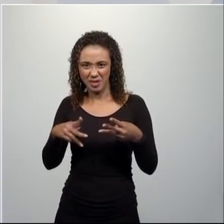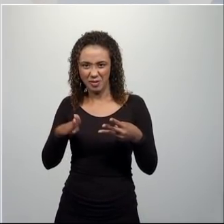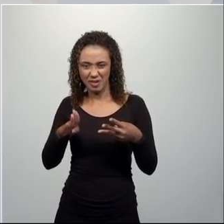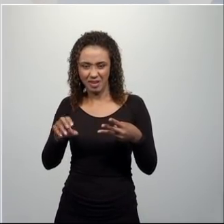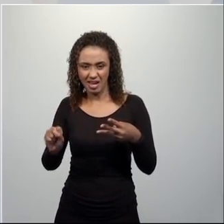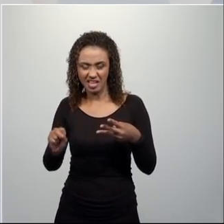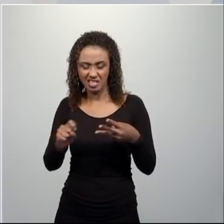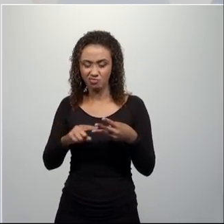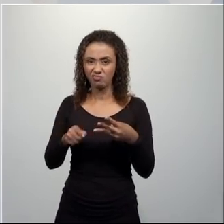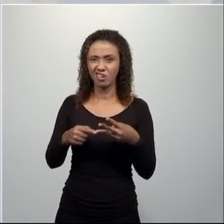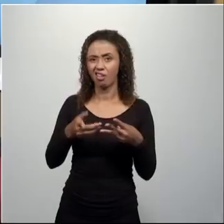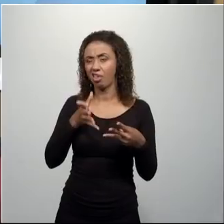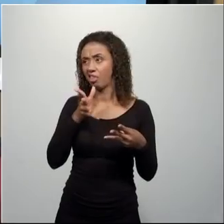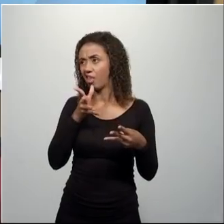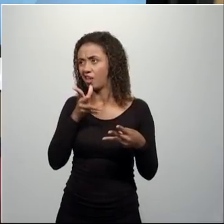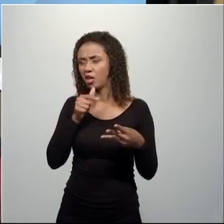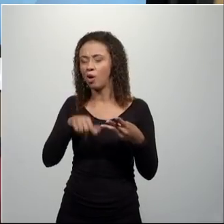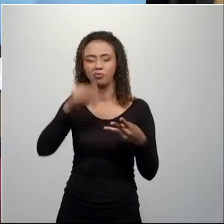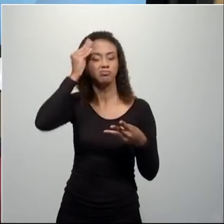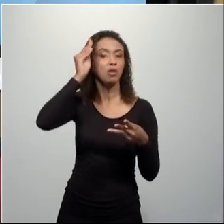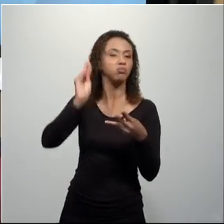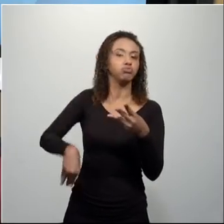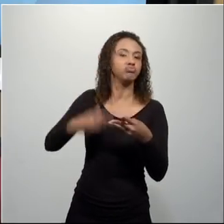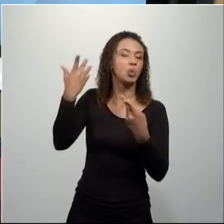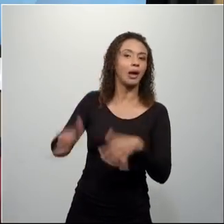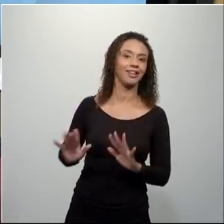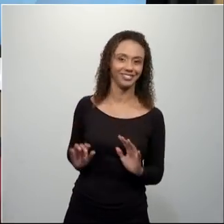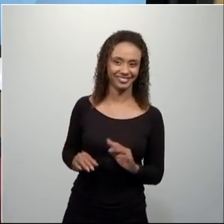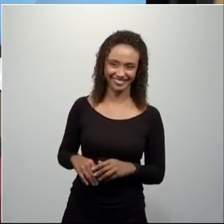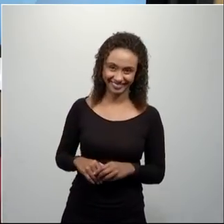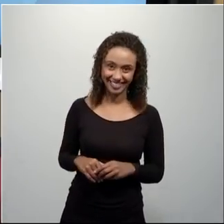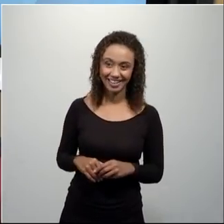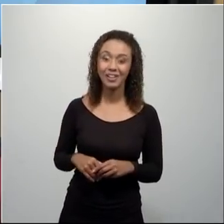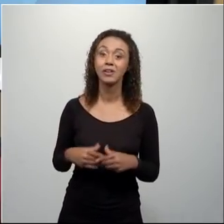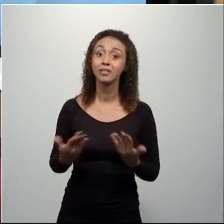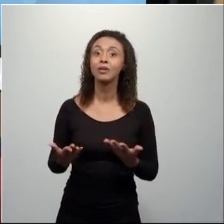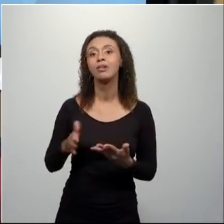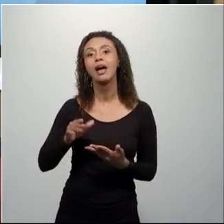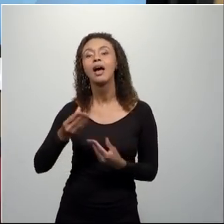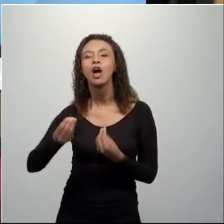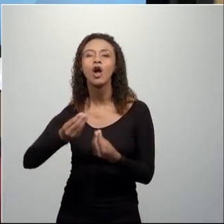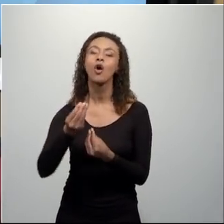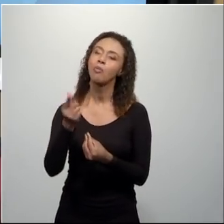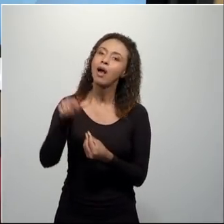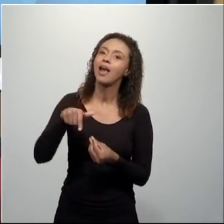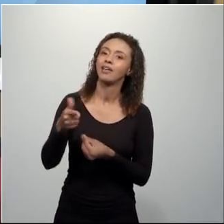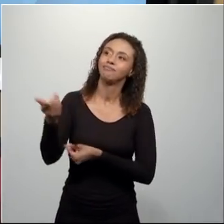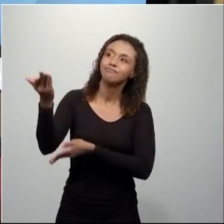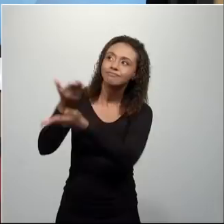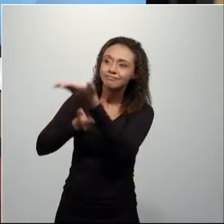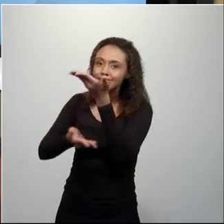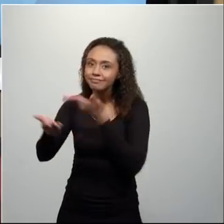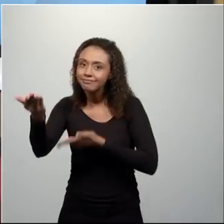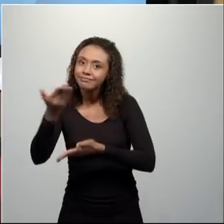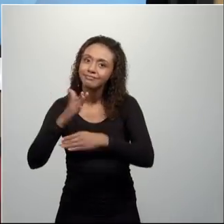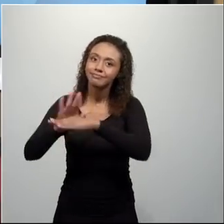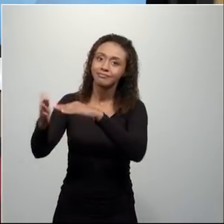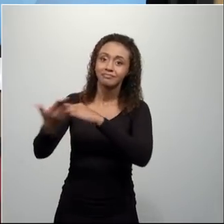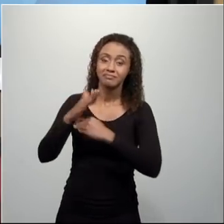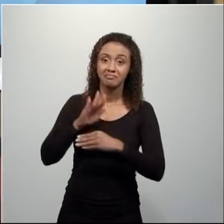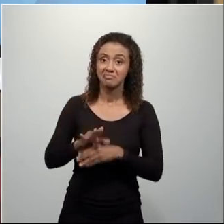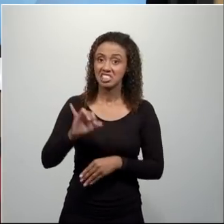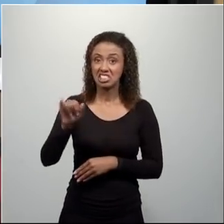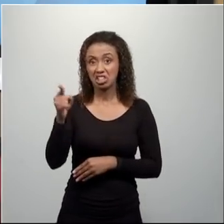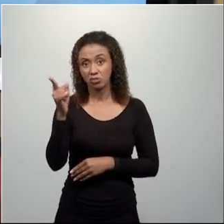procura um outro de tempos em tempos então com isso incentivar se a colaboração nessa alguém não quiser entregar dados na rede ele provavelmente não vai se comunicar